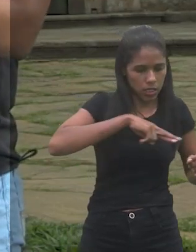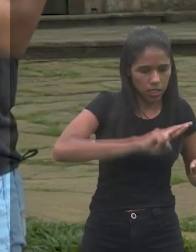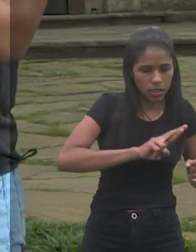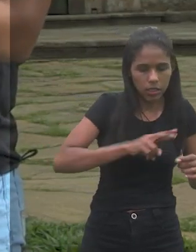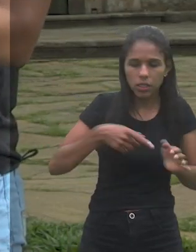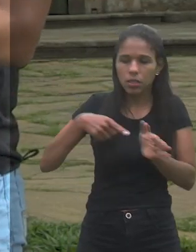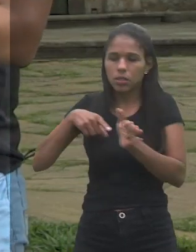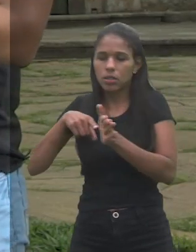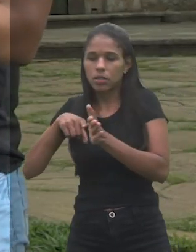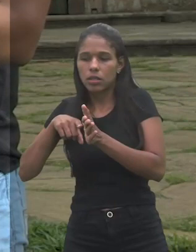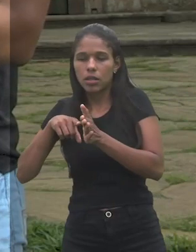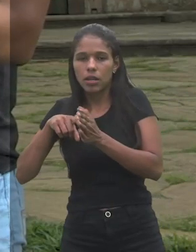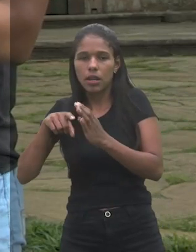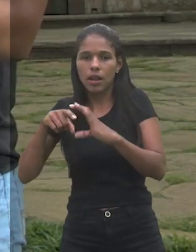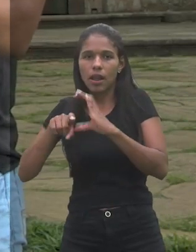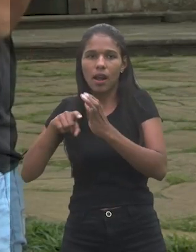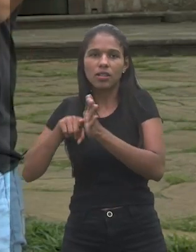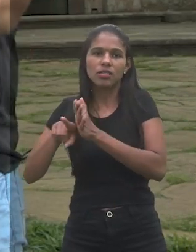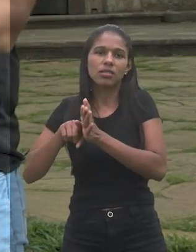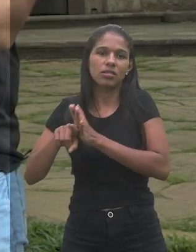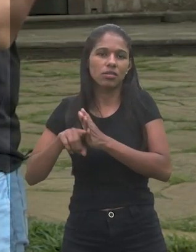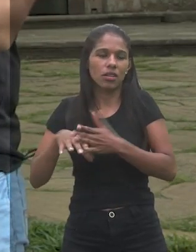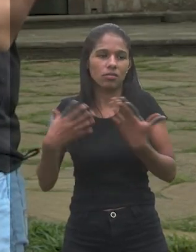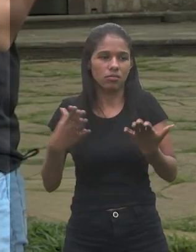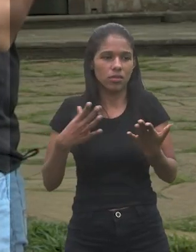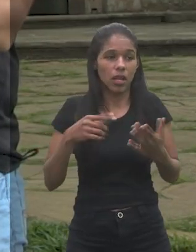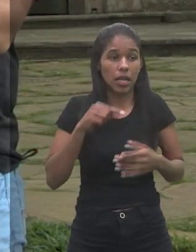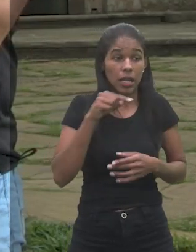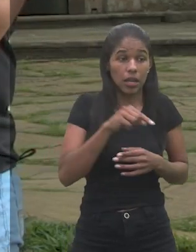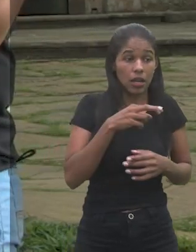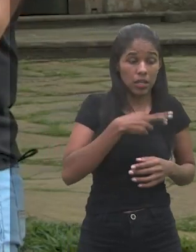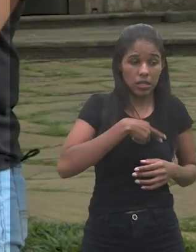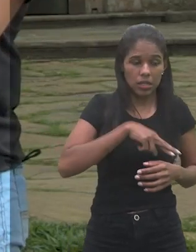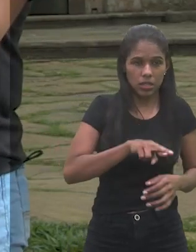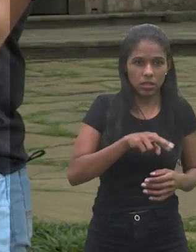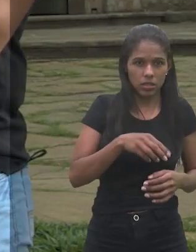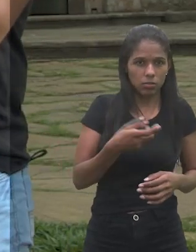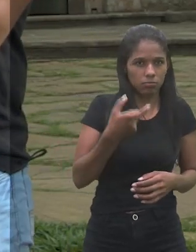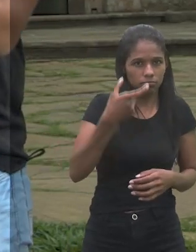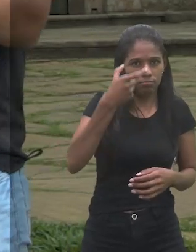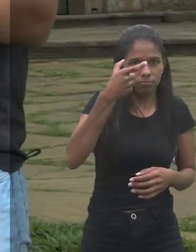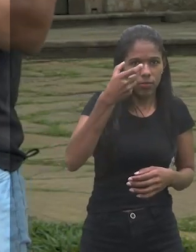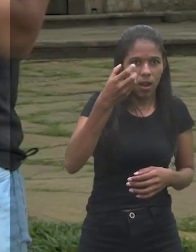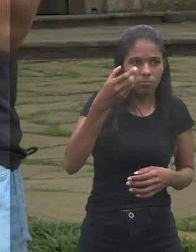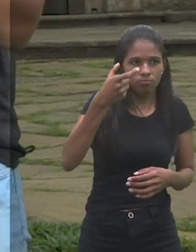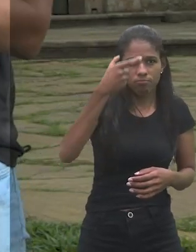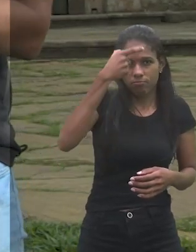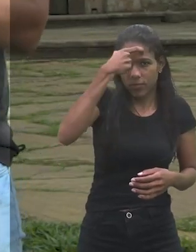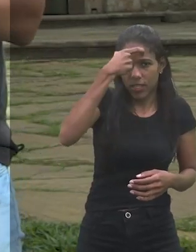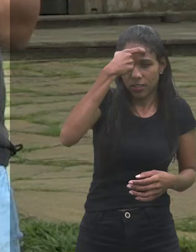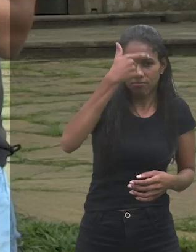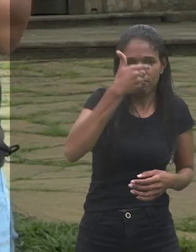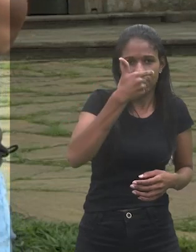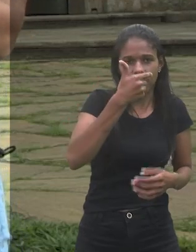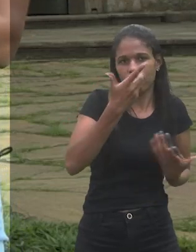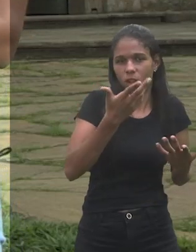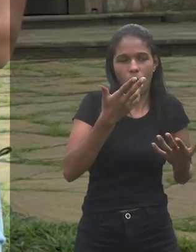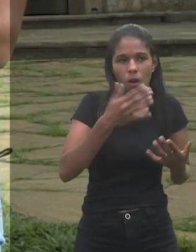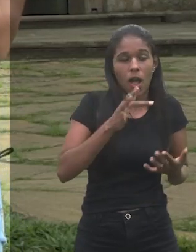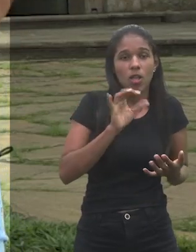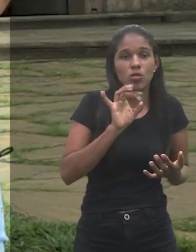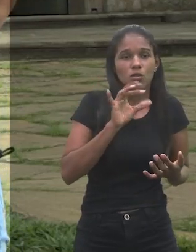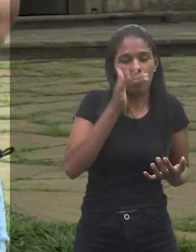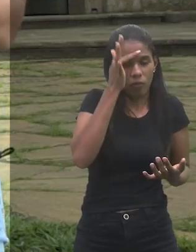questão da razão, mas o Barroco ele é emoção, ele tem que transparecer. Então, se vocês